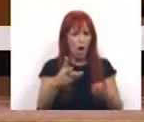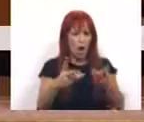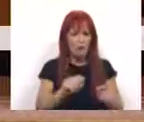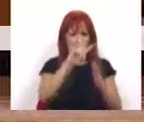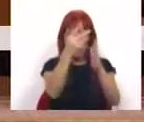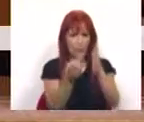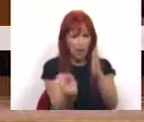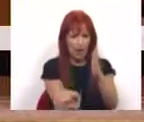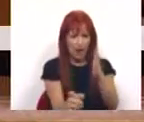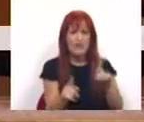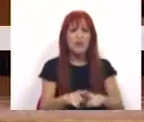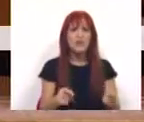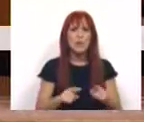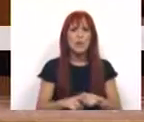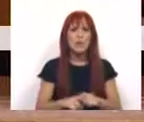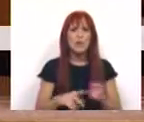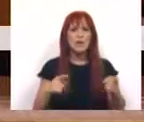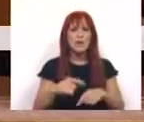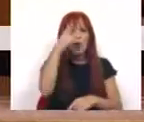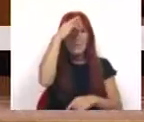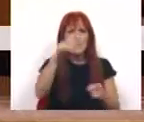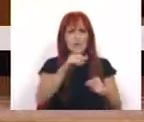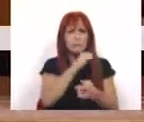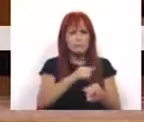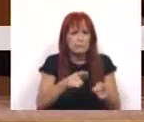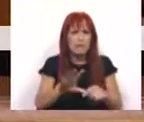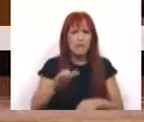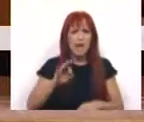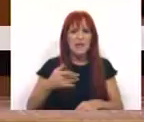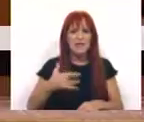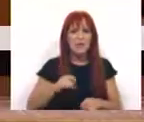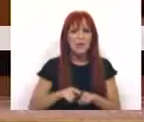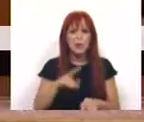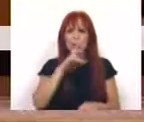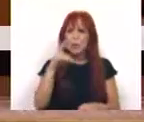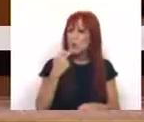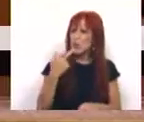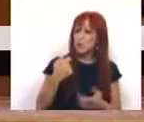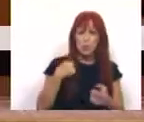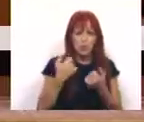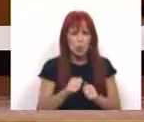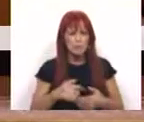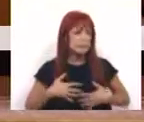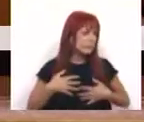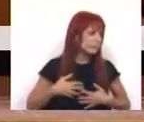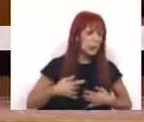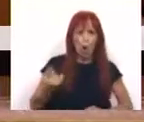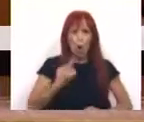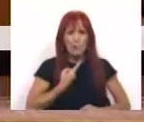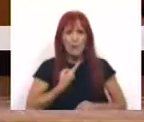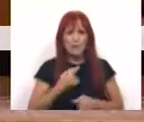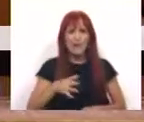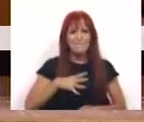orçamentos retificativos e sem o diabo aparecer, PSD e CDS não escondem o desconforto de se verem obrigados